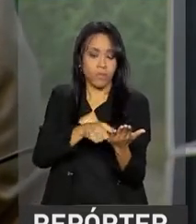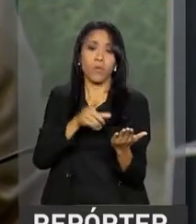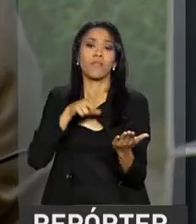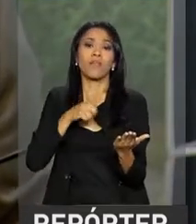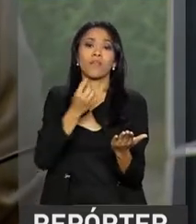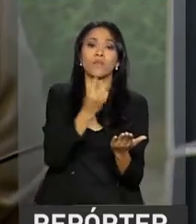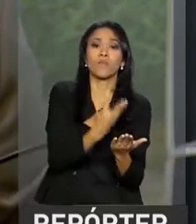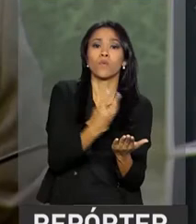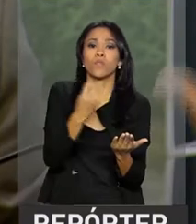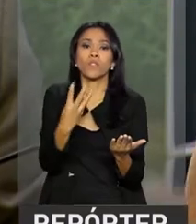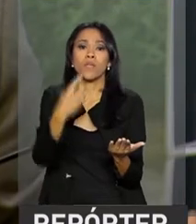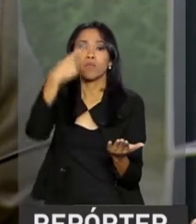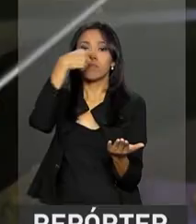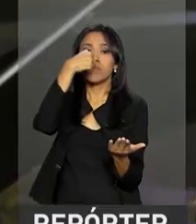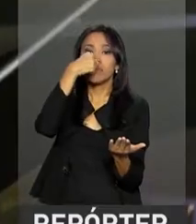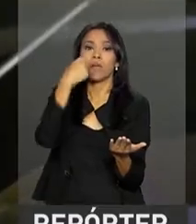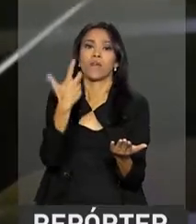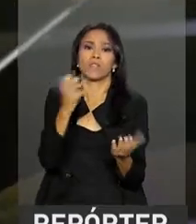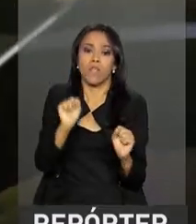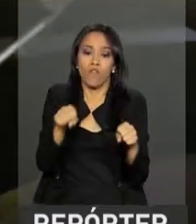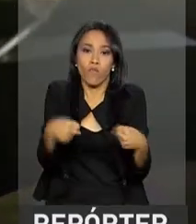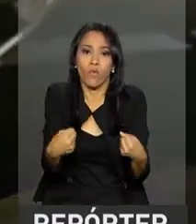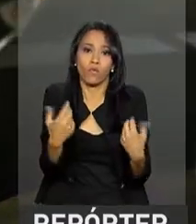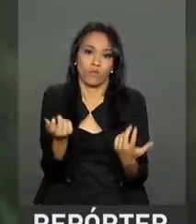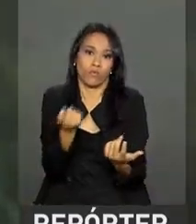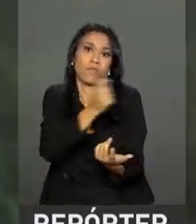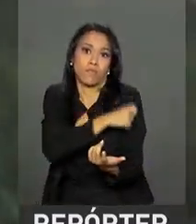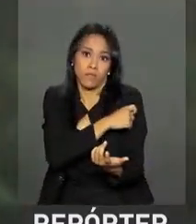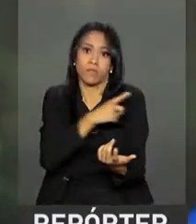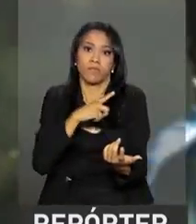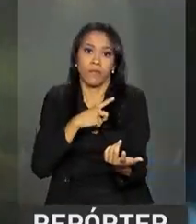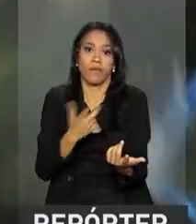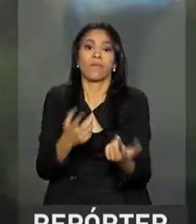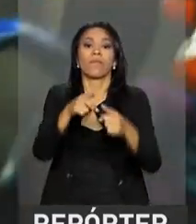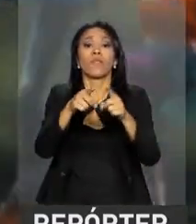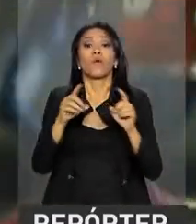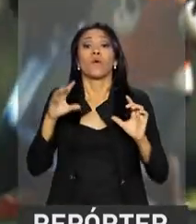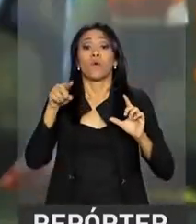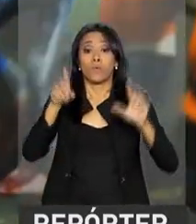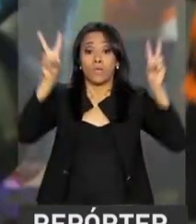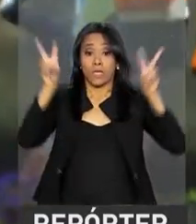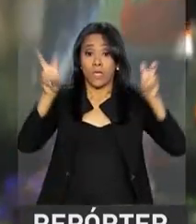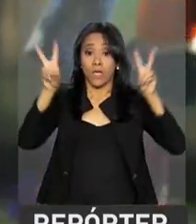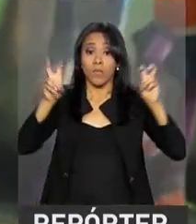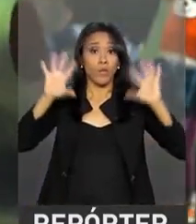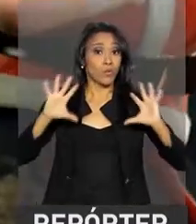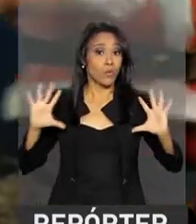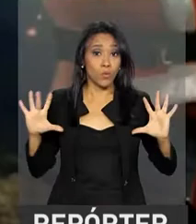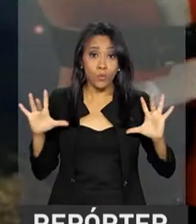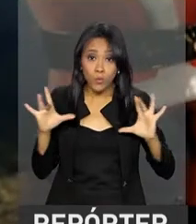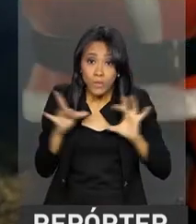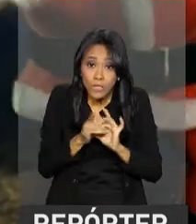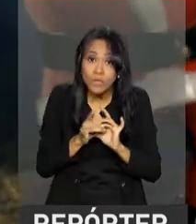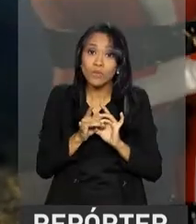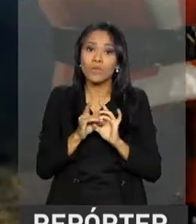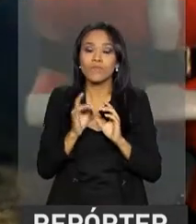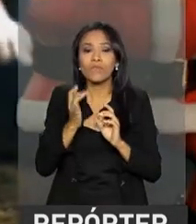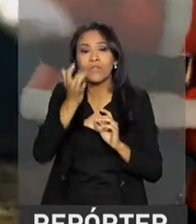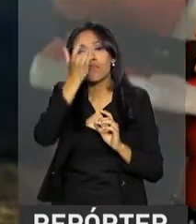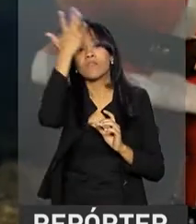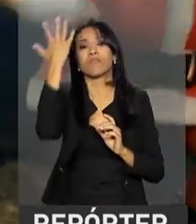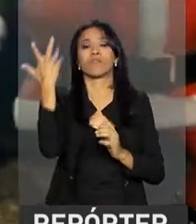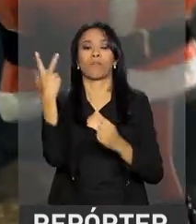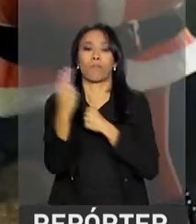doses ainda se tem os reforços o tema da campanha deste ano é todo mundo unido fica mais protegido ea divulgação